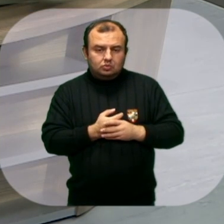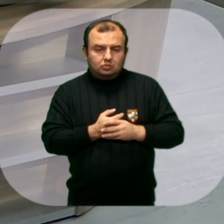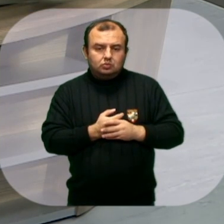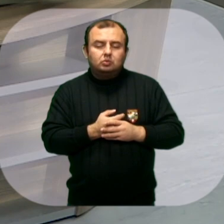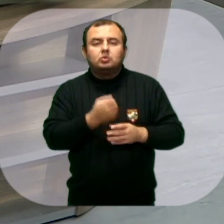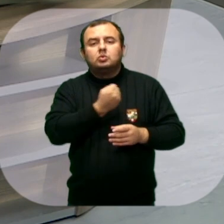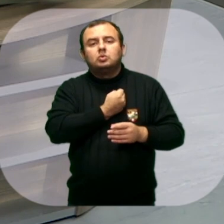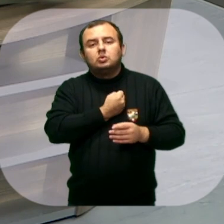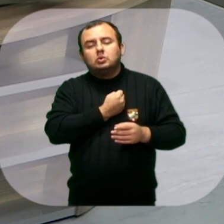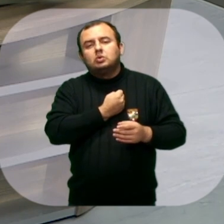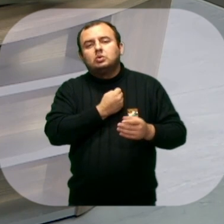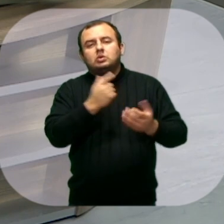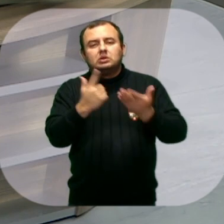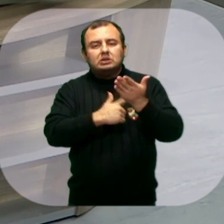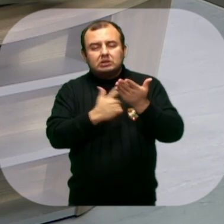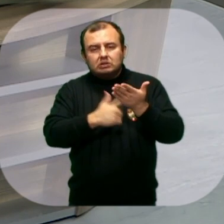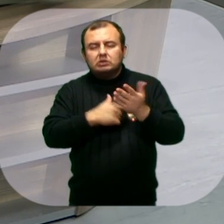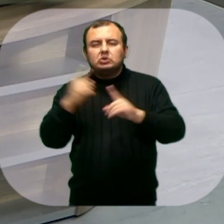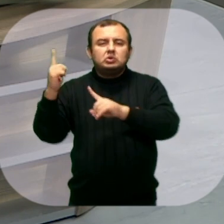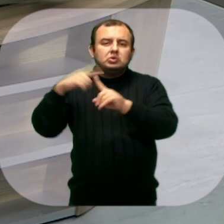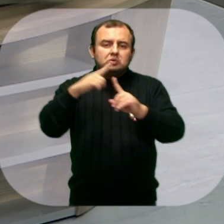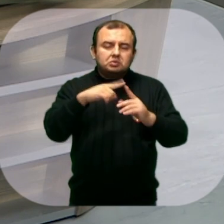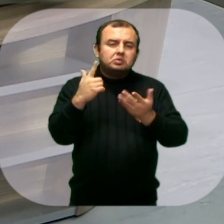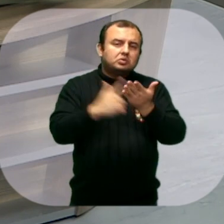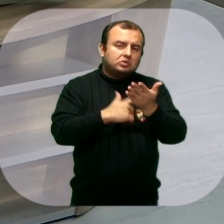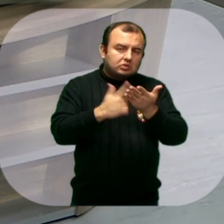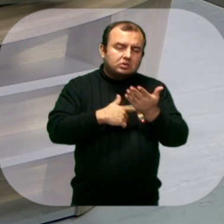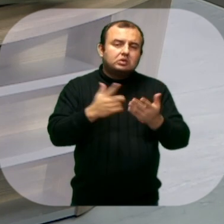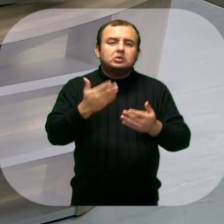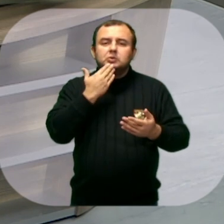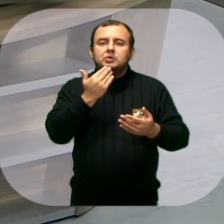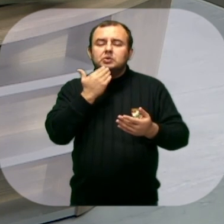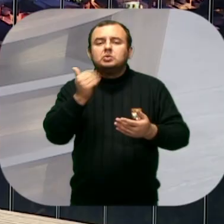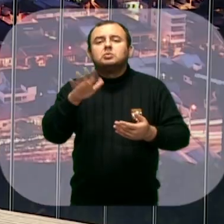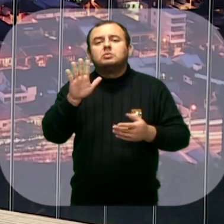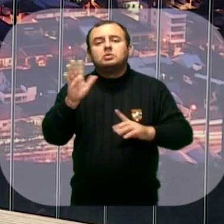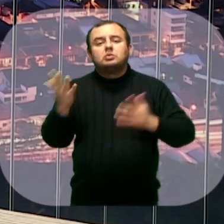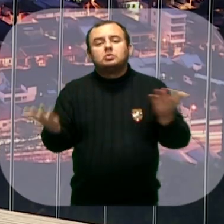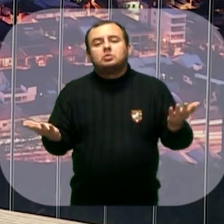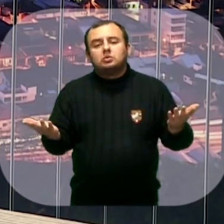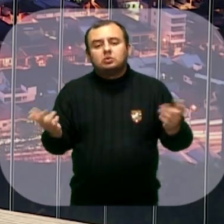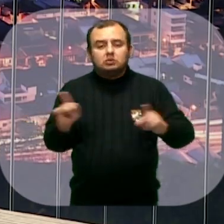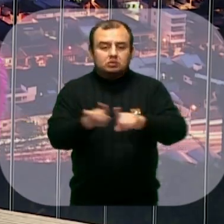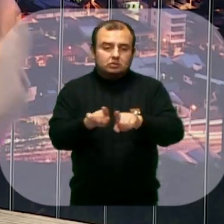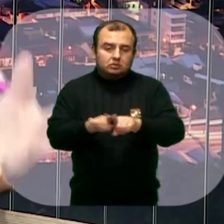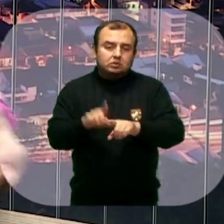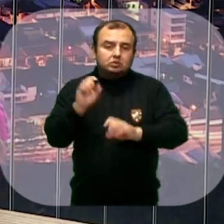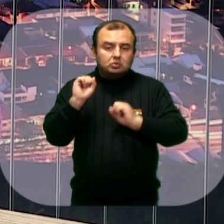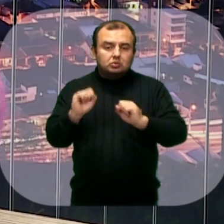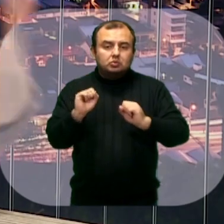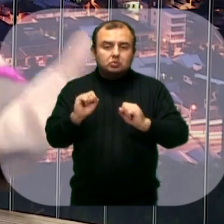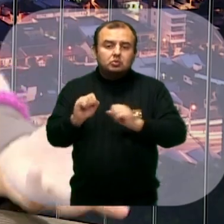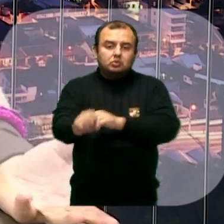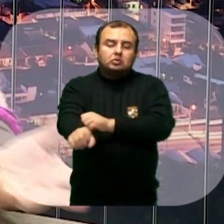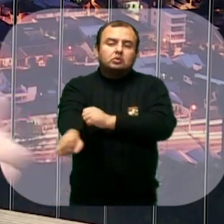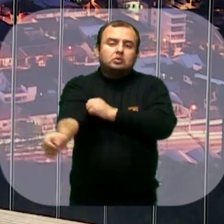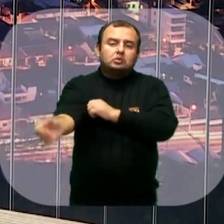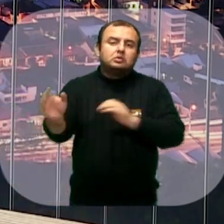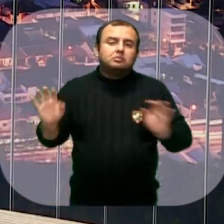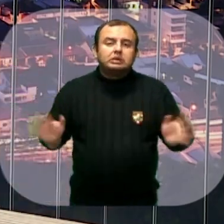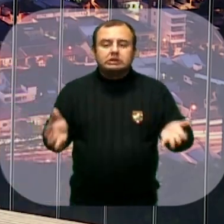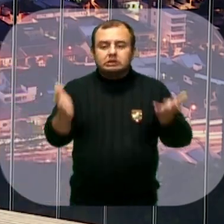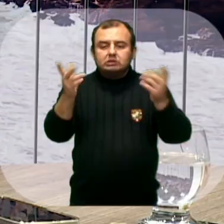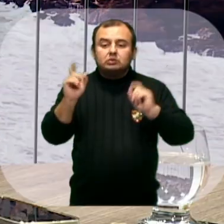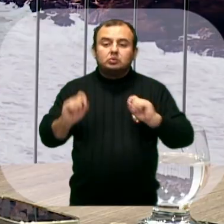o número de exemplares, que tipo de livro que está sendo mais requisitado, ou aqueles que podem ser mais